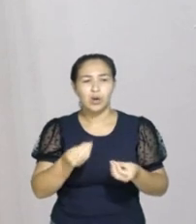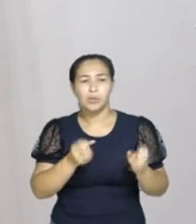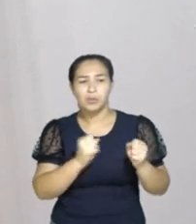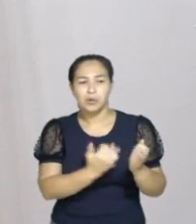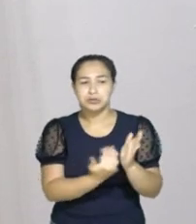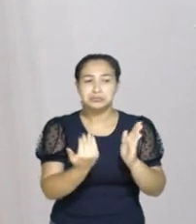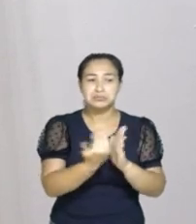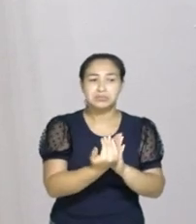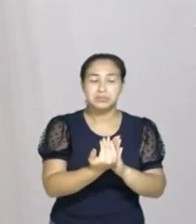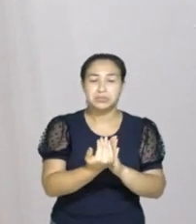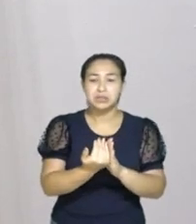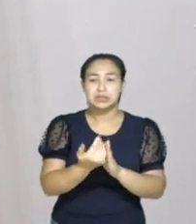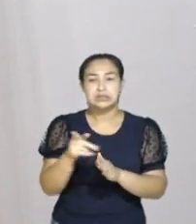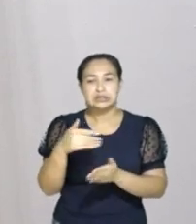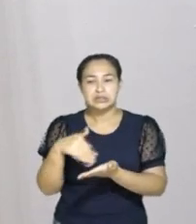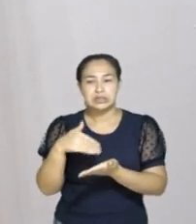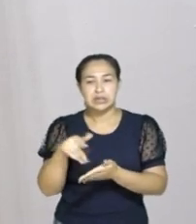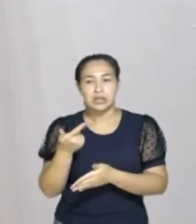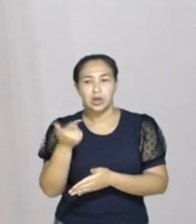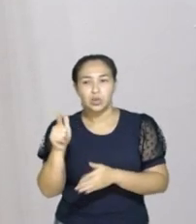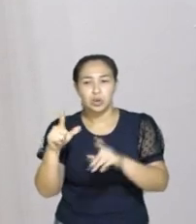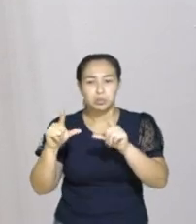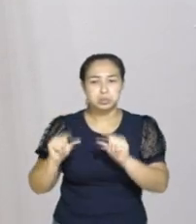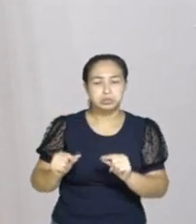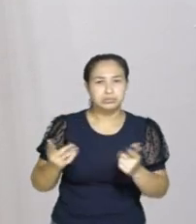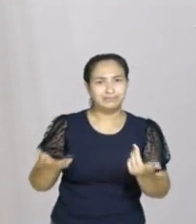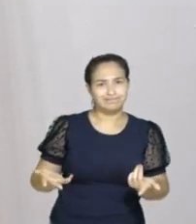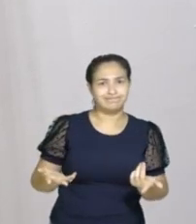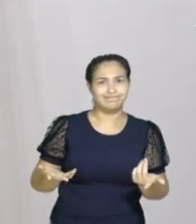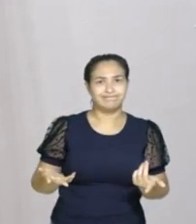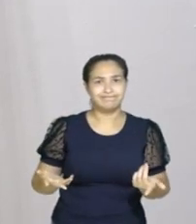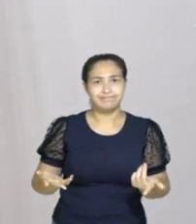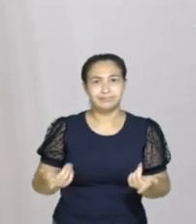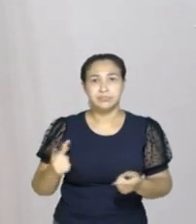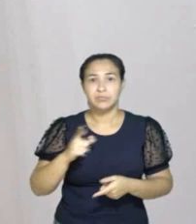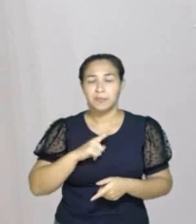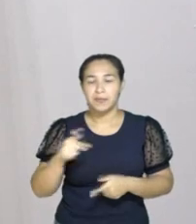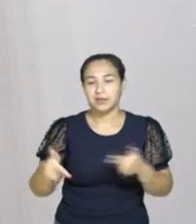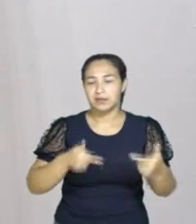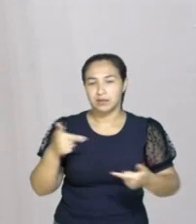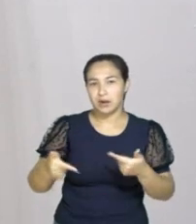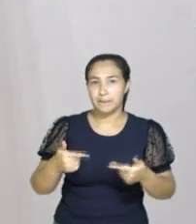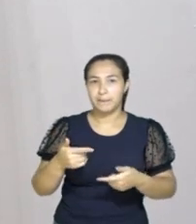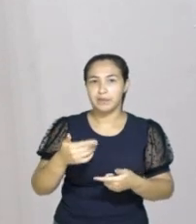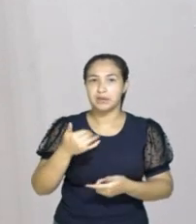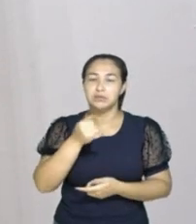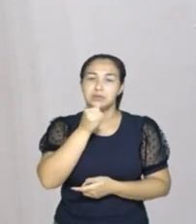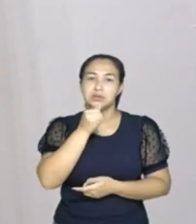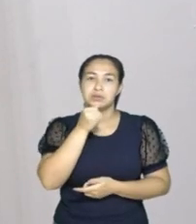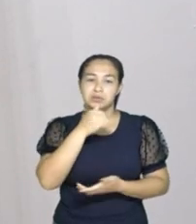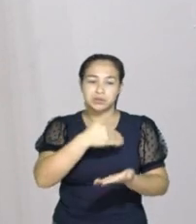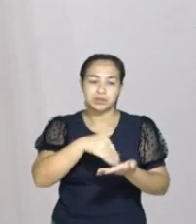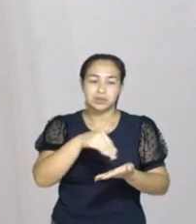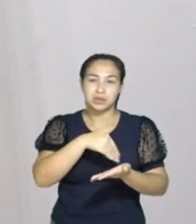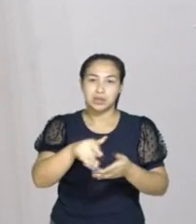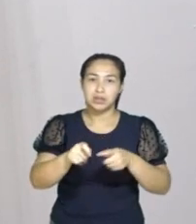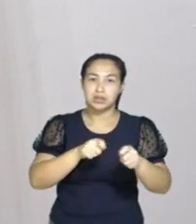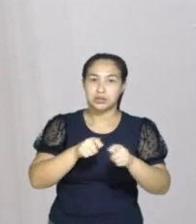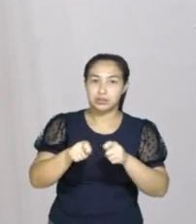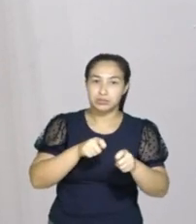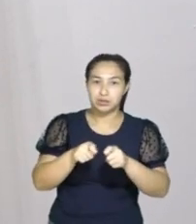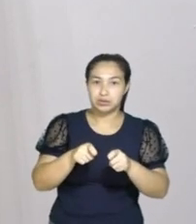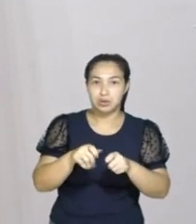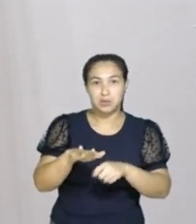o deputado Tiago nós temos funções gratificadas por exemplo na Secretaria da Administração que